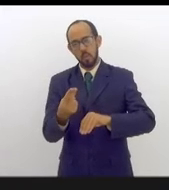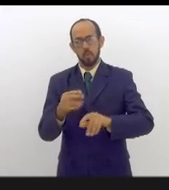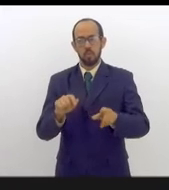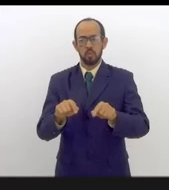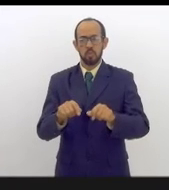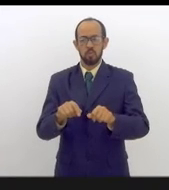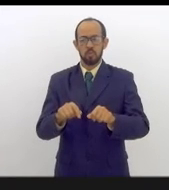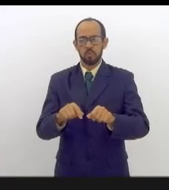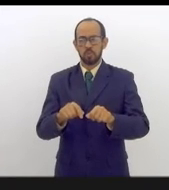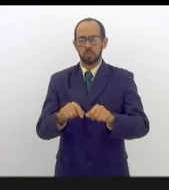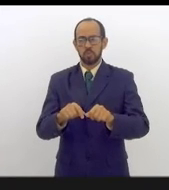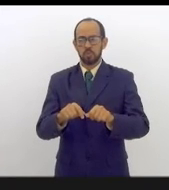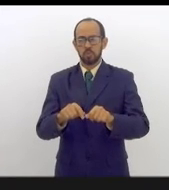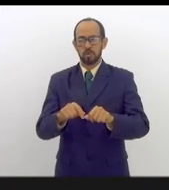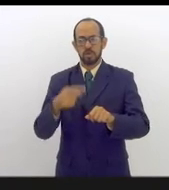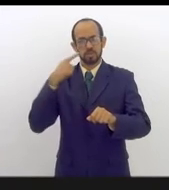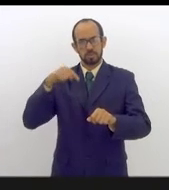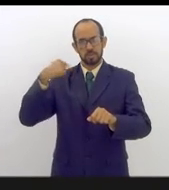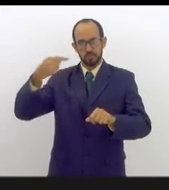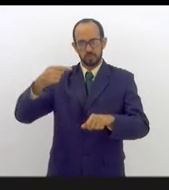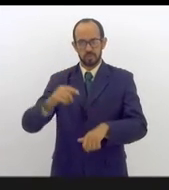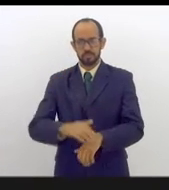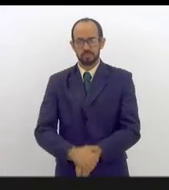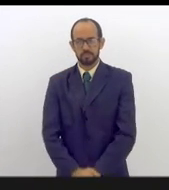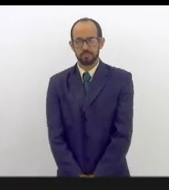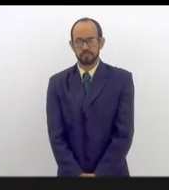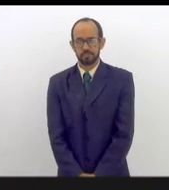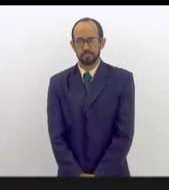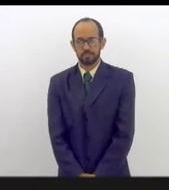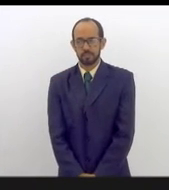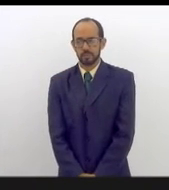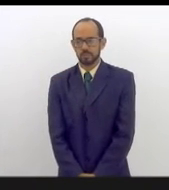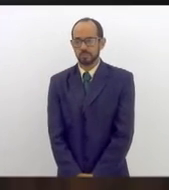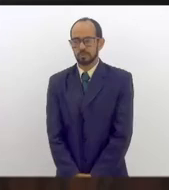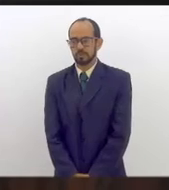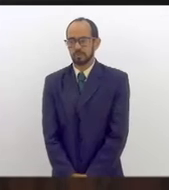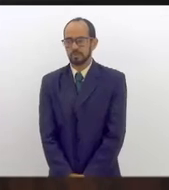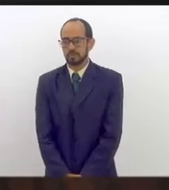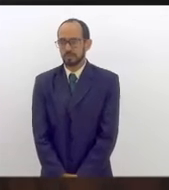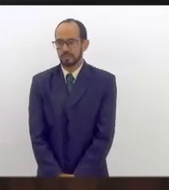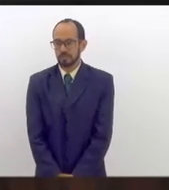incluir na pauta da semana que vem. Questão de ordem.